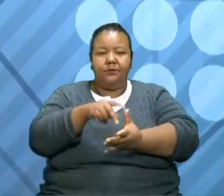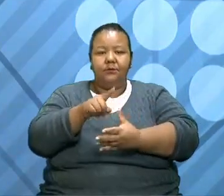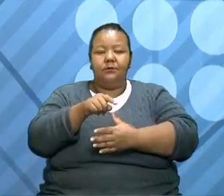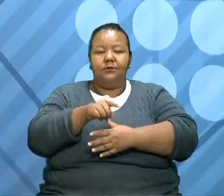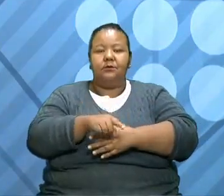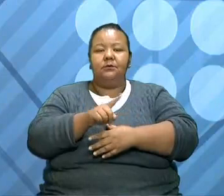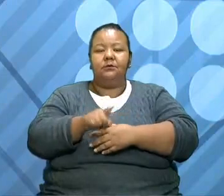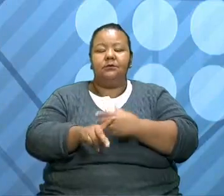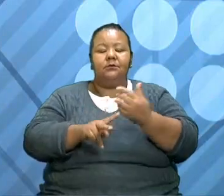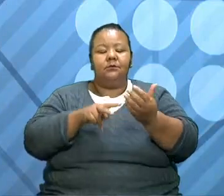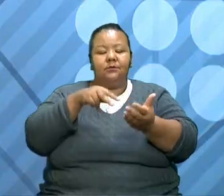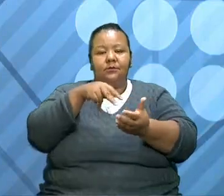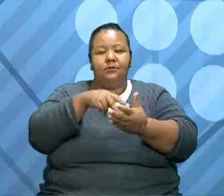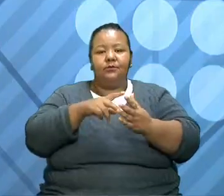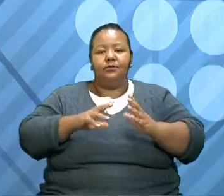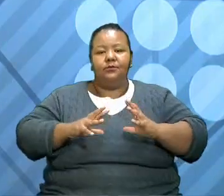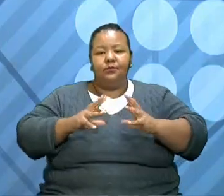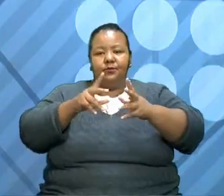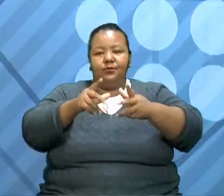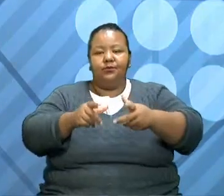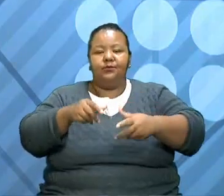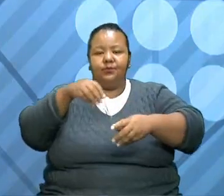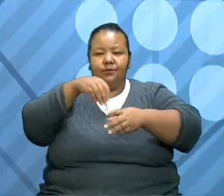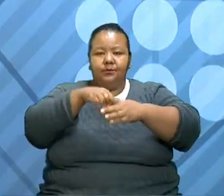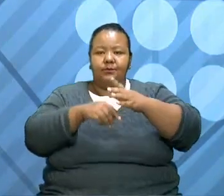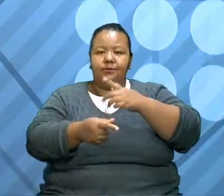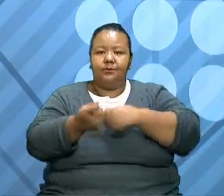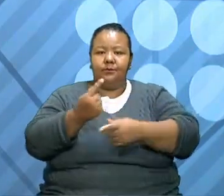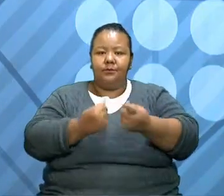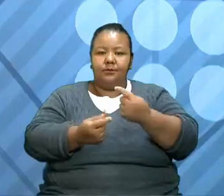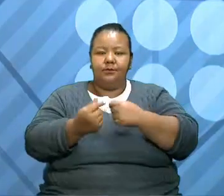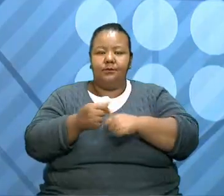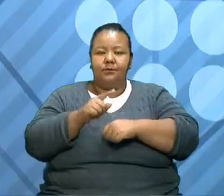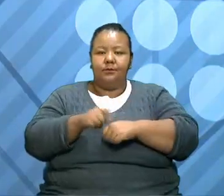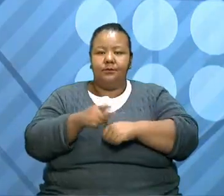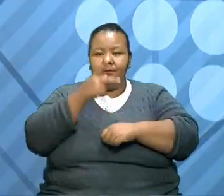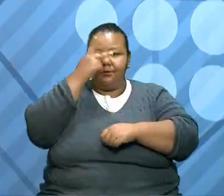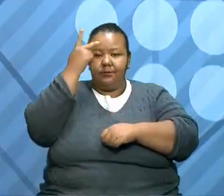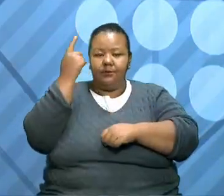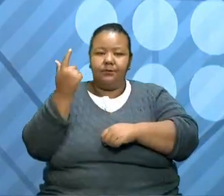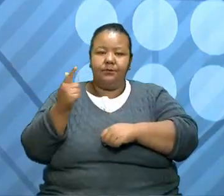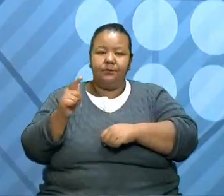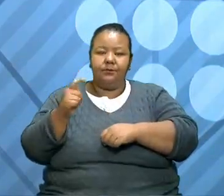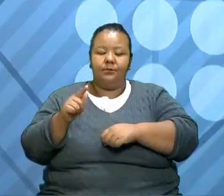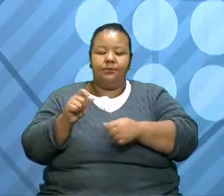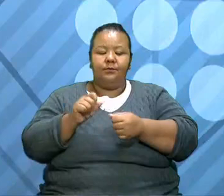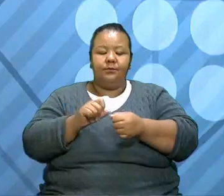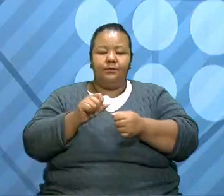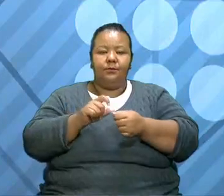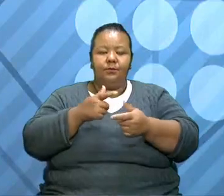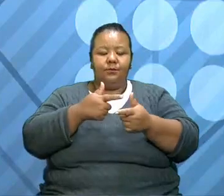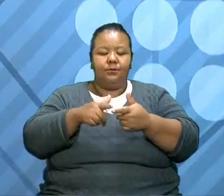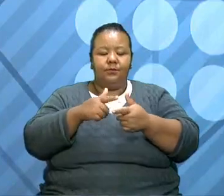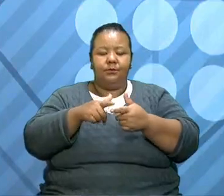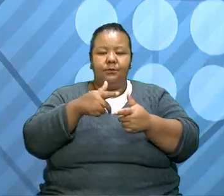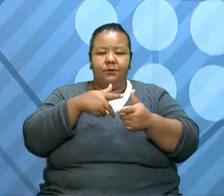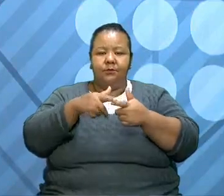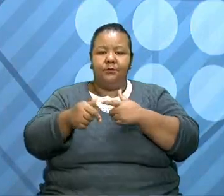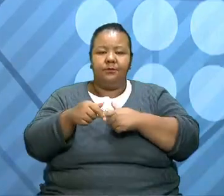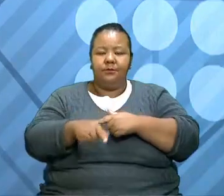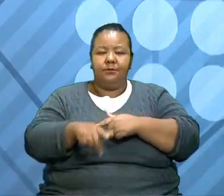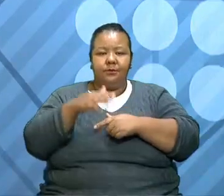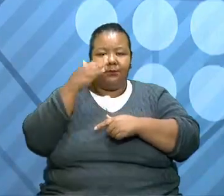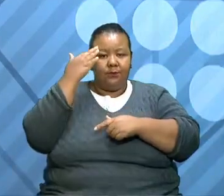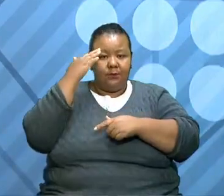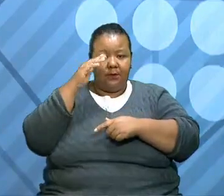a participação de todos na minha administração, na minha gestão, na solução dos problemas existentes na minha empresa. Se eu sei